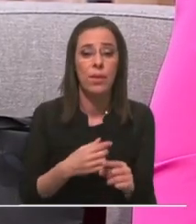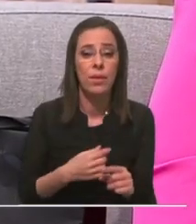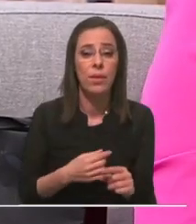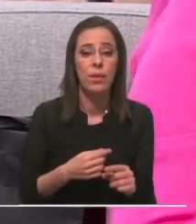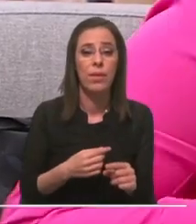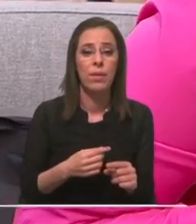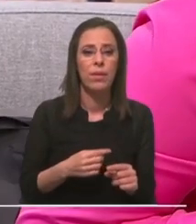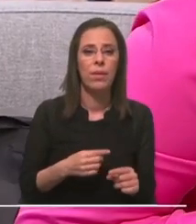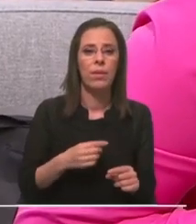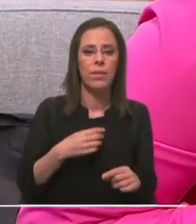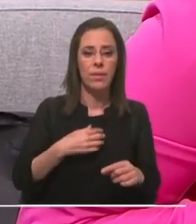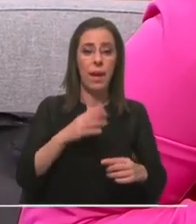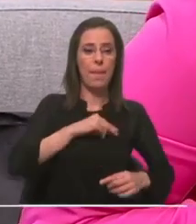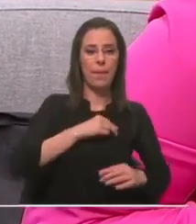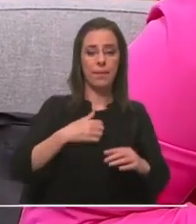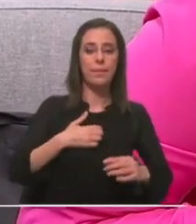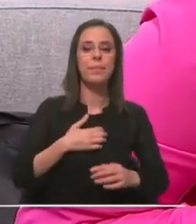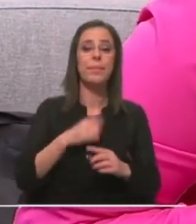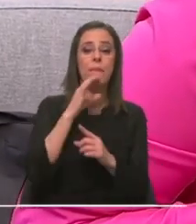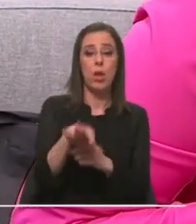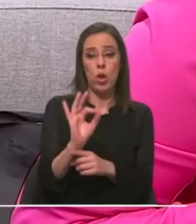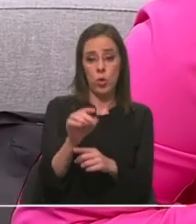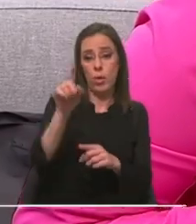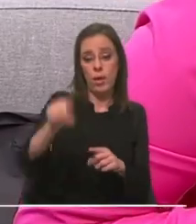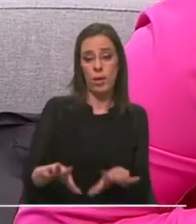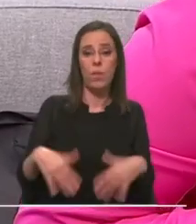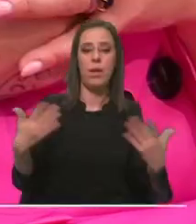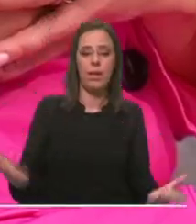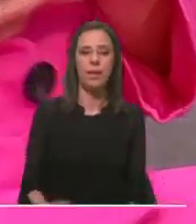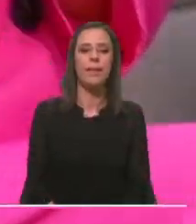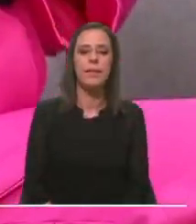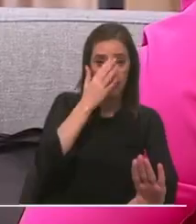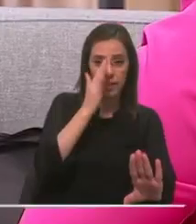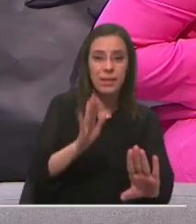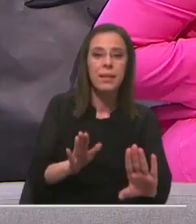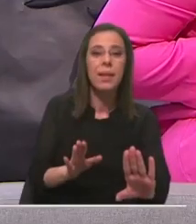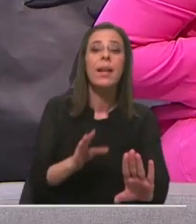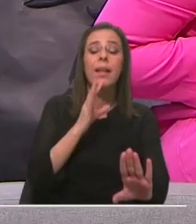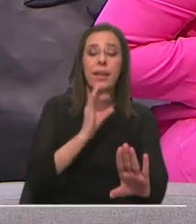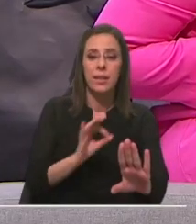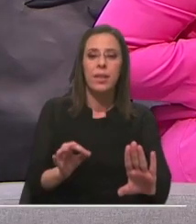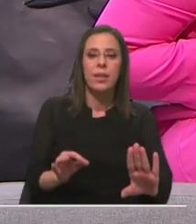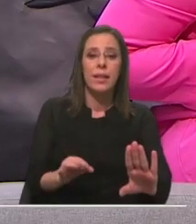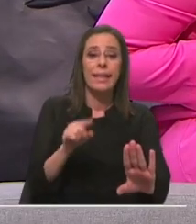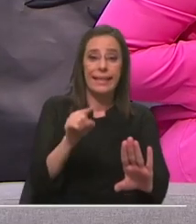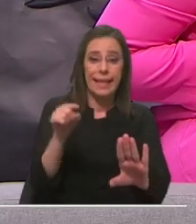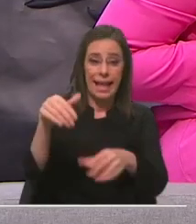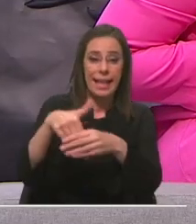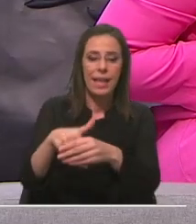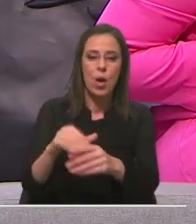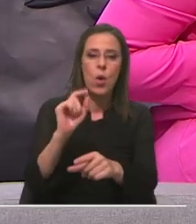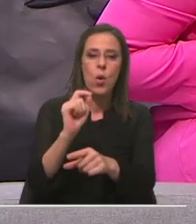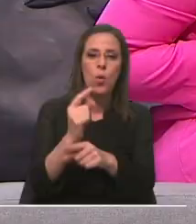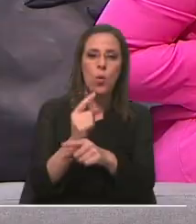micro, não posso. Podiam ter escolhido qualquer um destes artistas. Era muito espetacular se aqui dentro